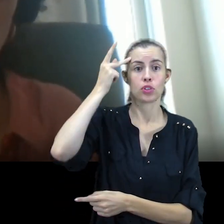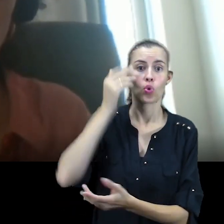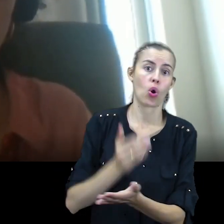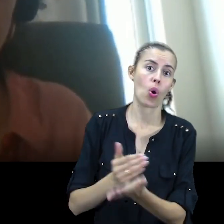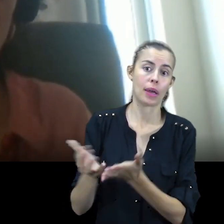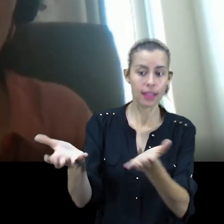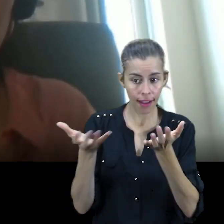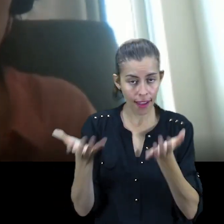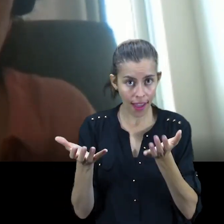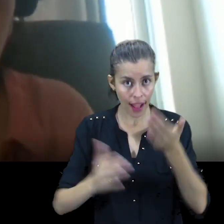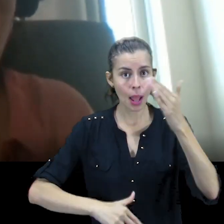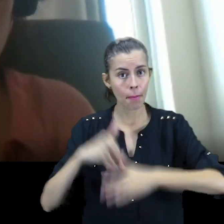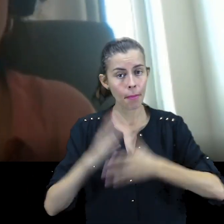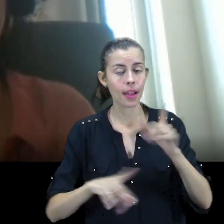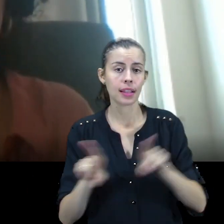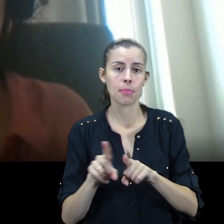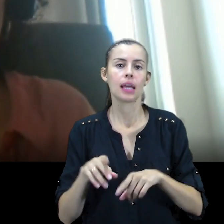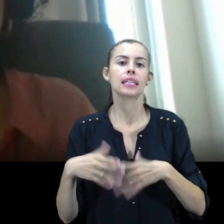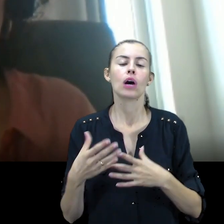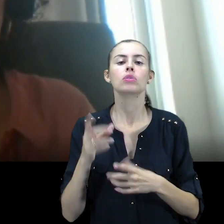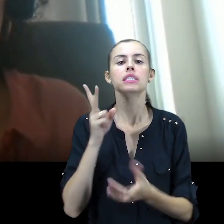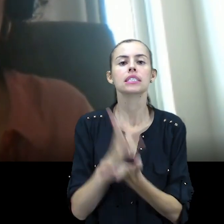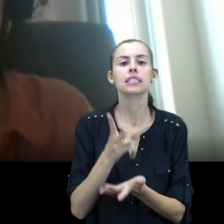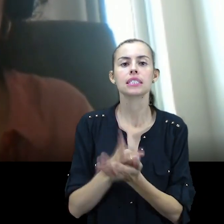para poder ver quem está interessado